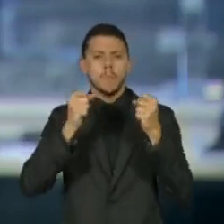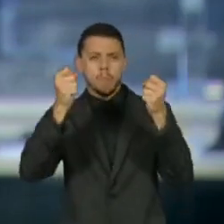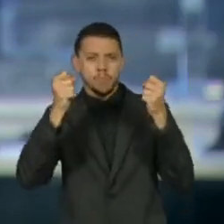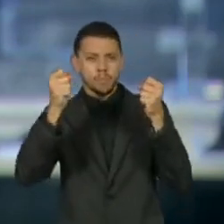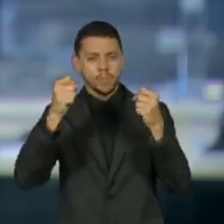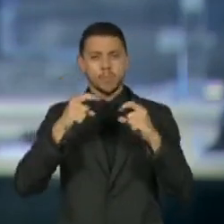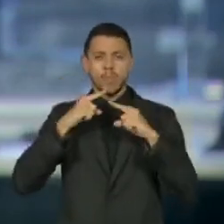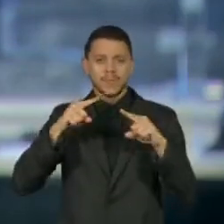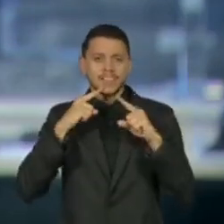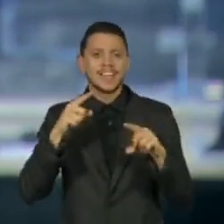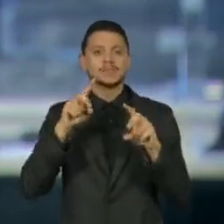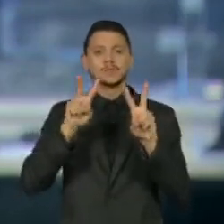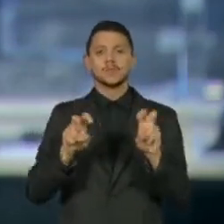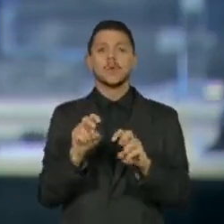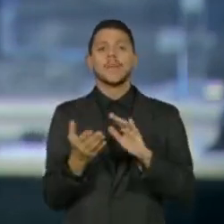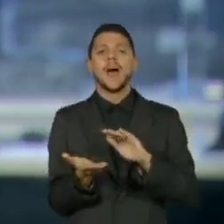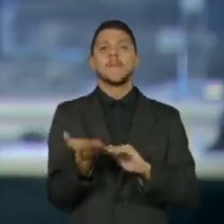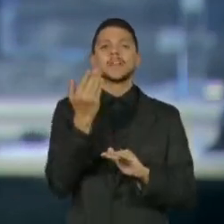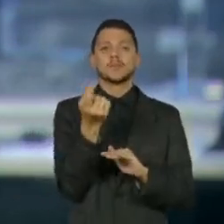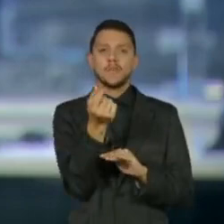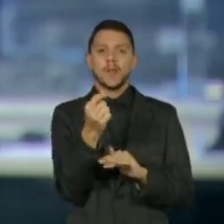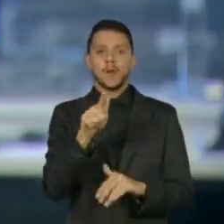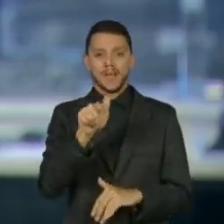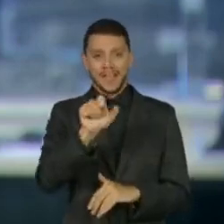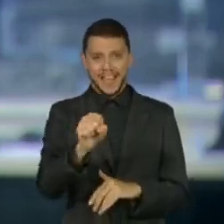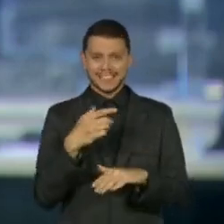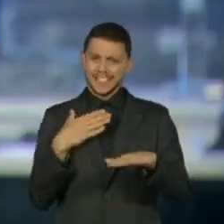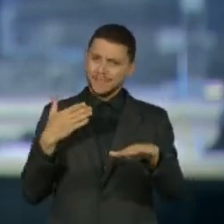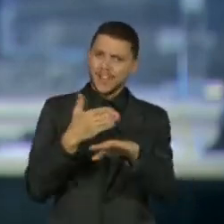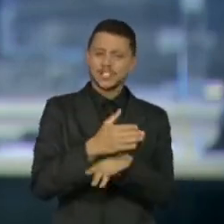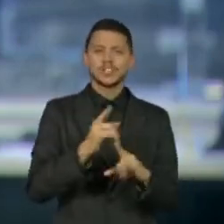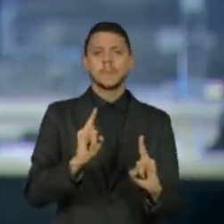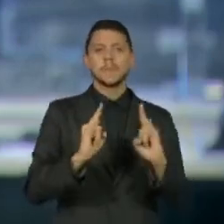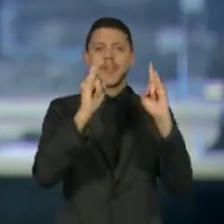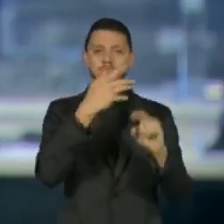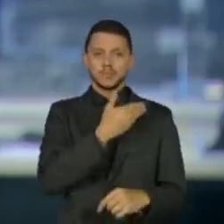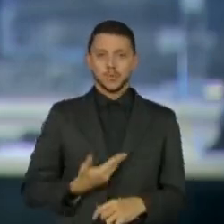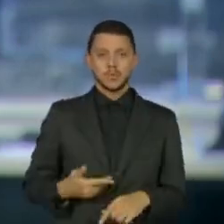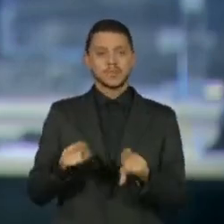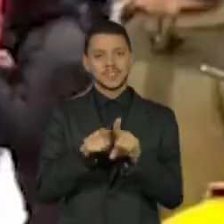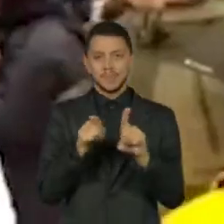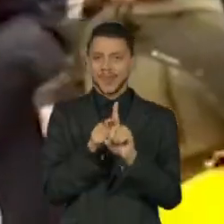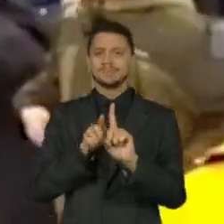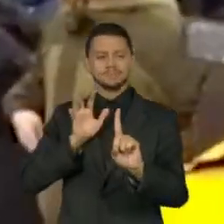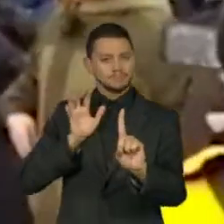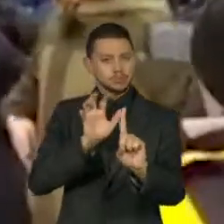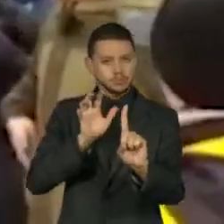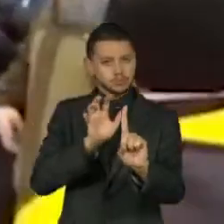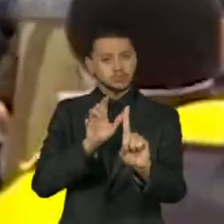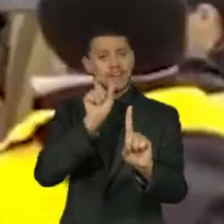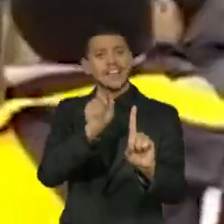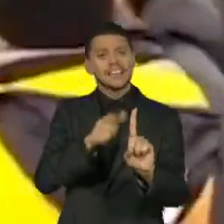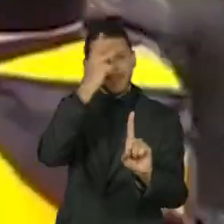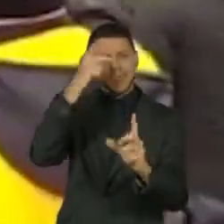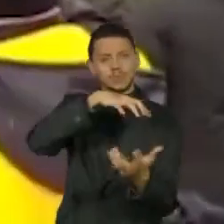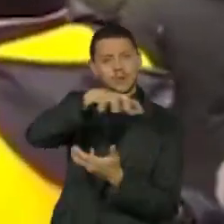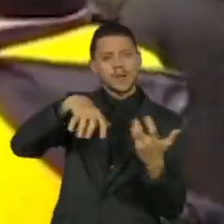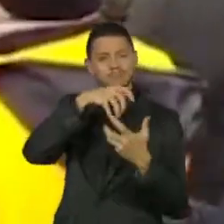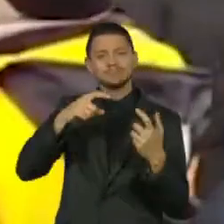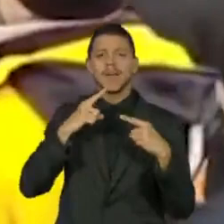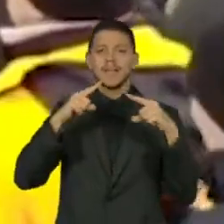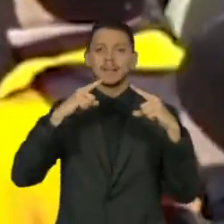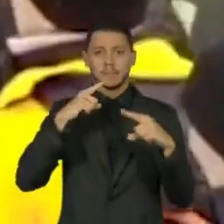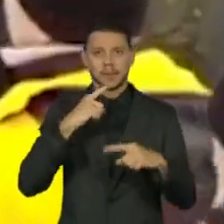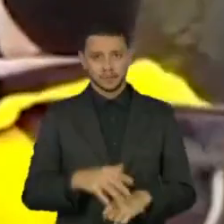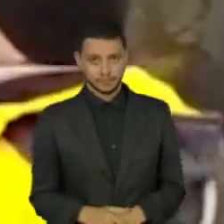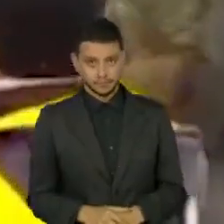com invasão de prédios públicos e repressão repressão violenta aos manifestantes nem mesmo